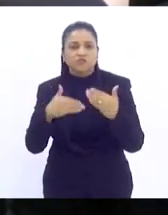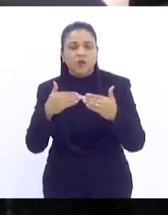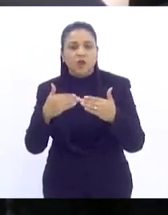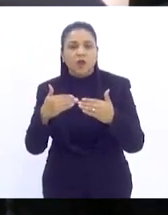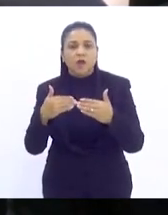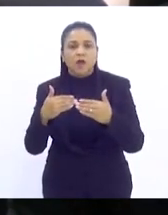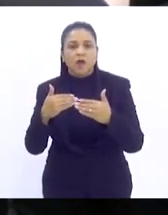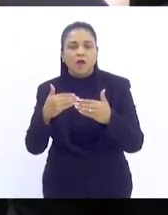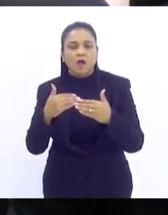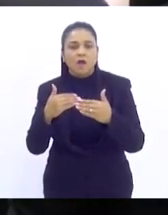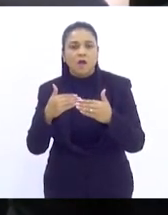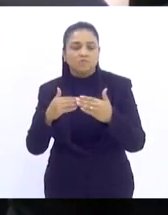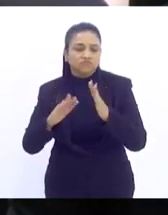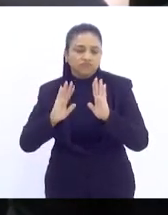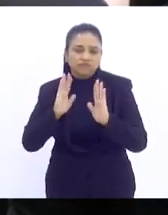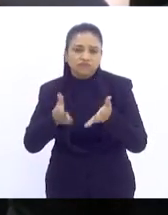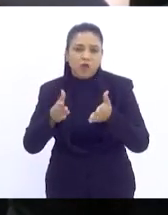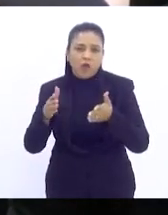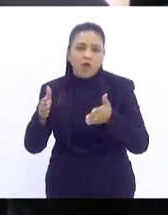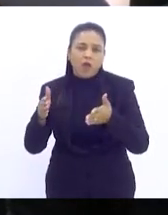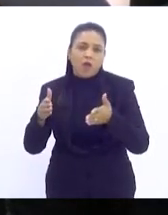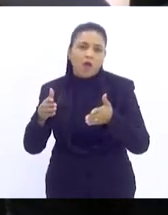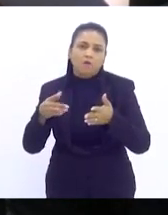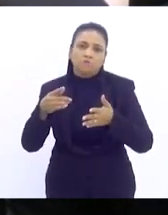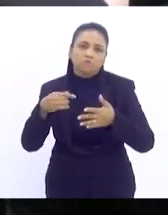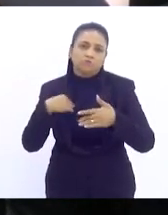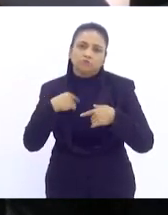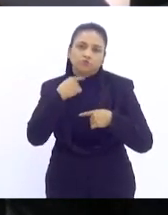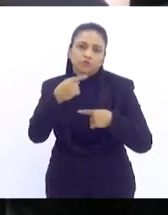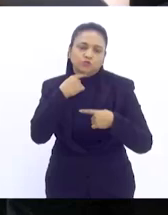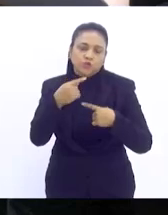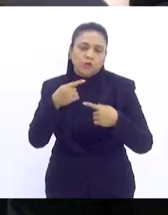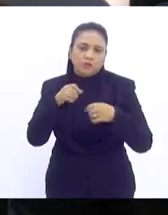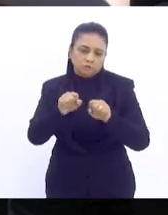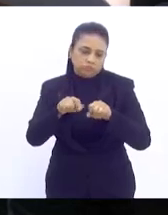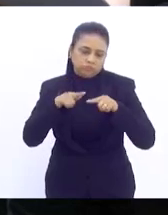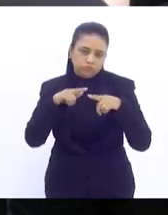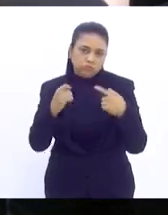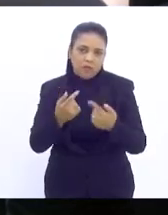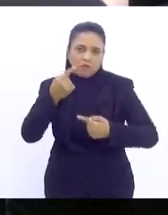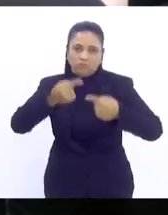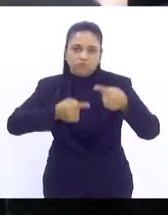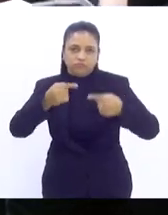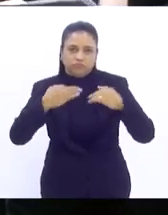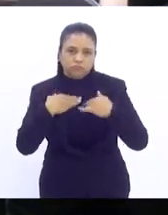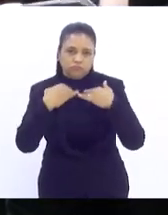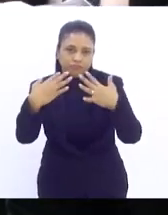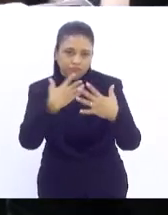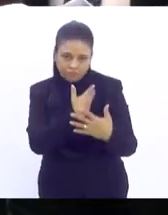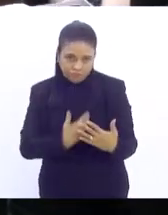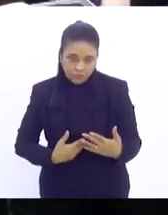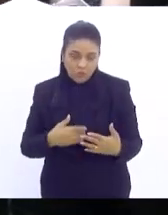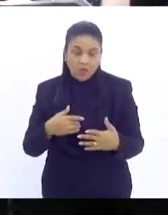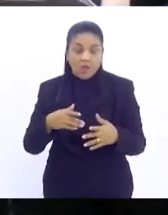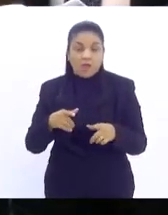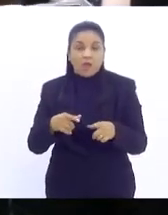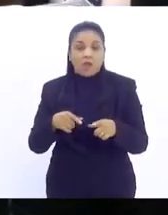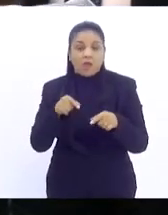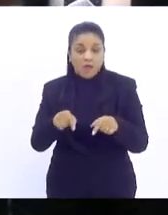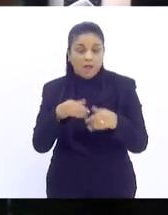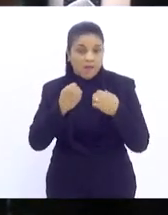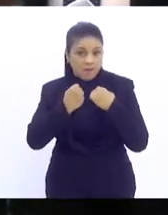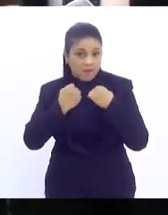preclusiva desse tipo de arguição de audiência pública as audiências públicas Elas têm que